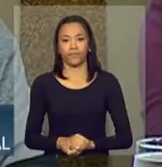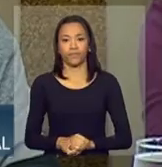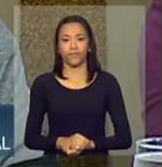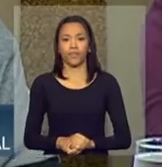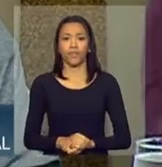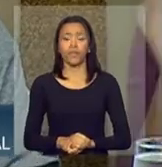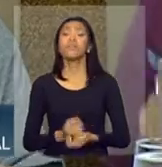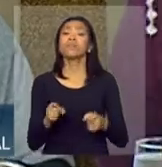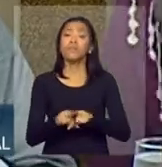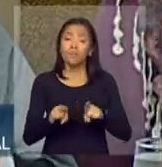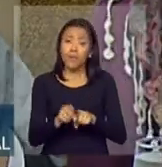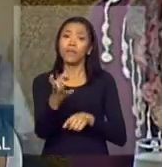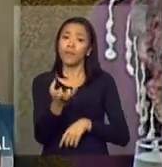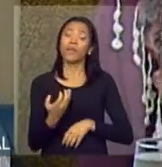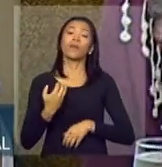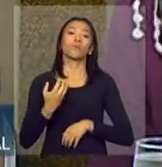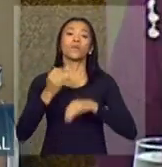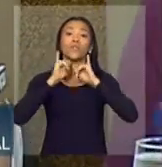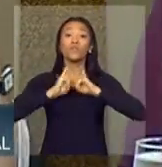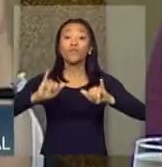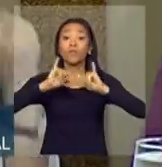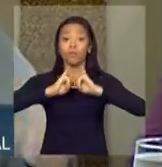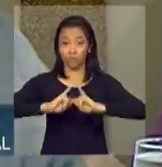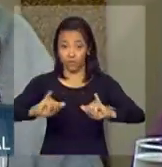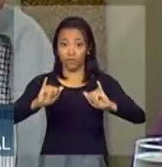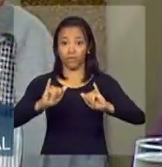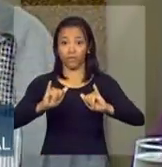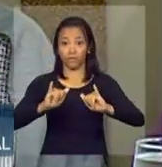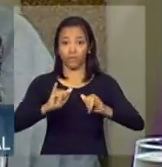Quero informar também